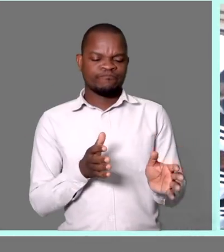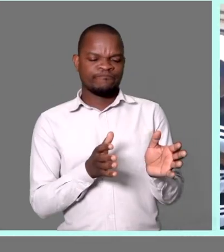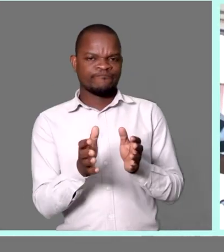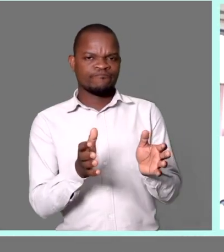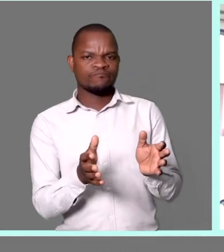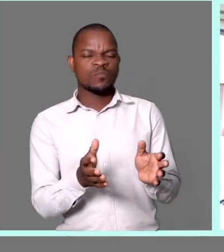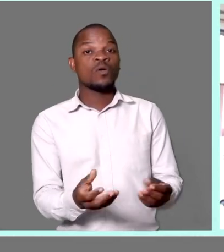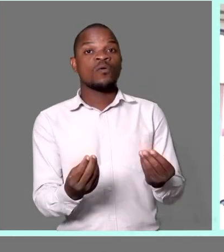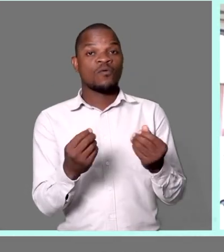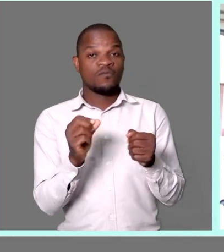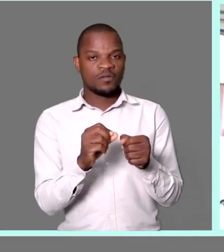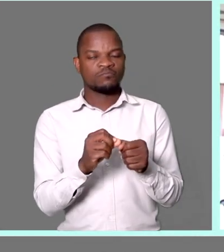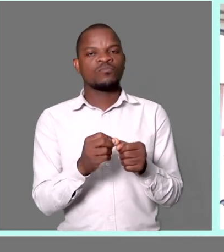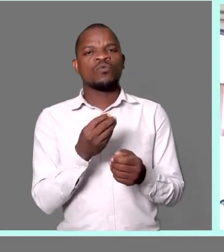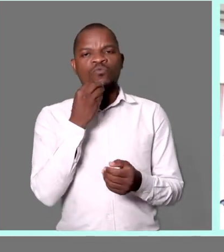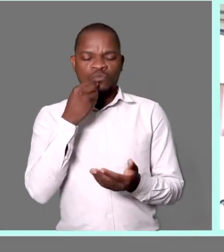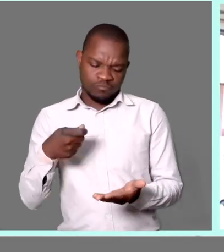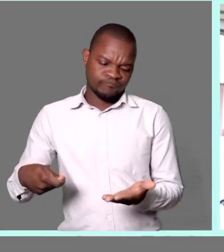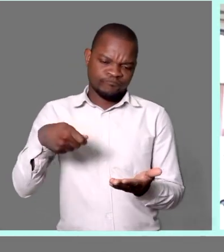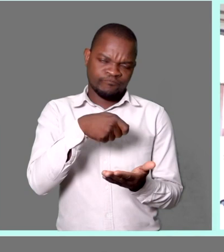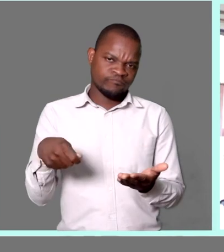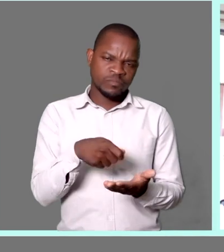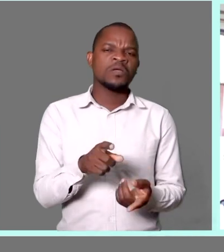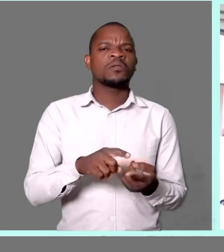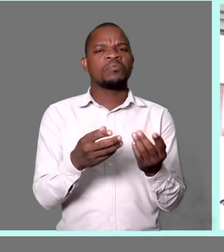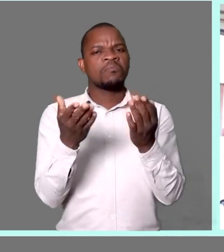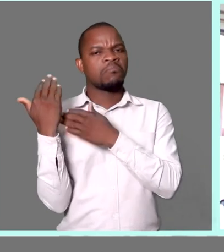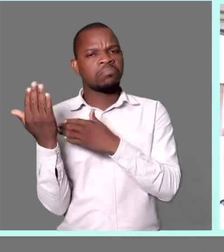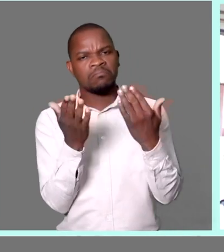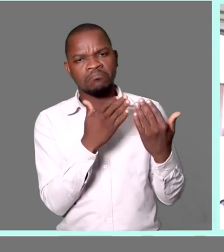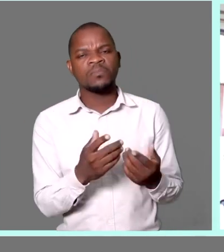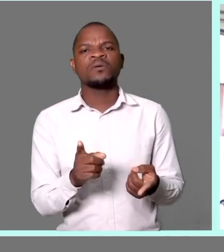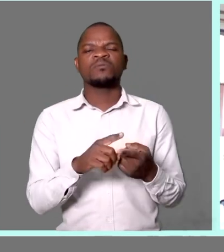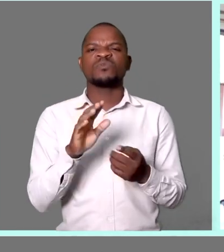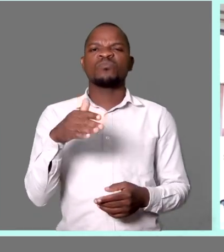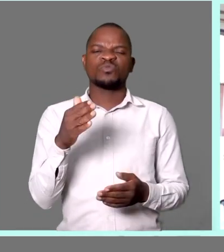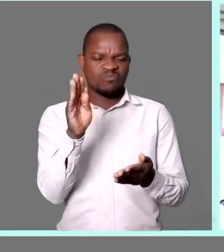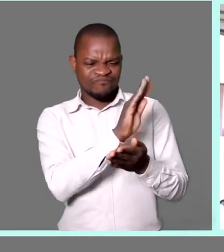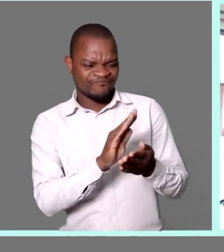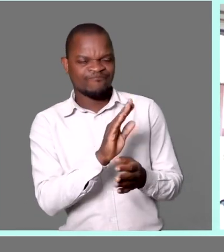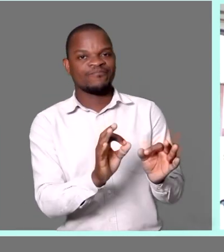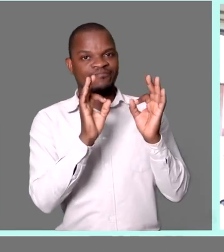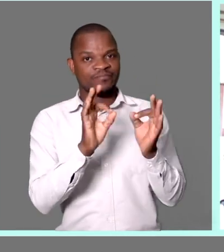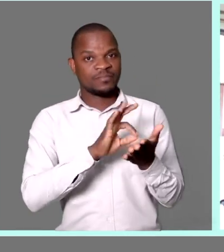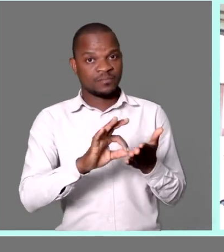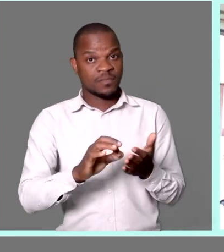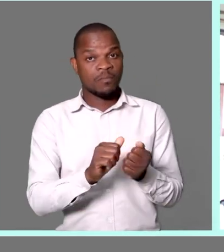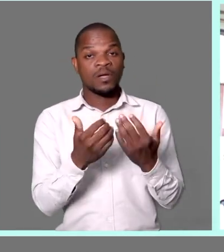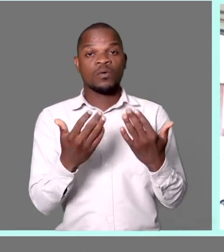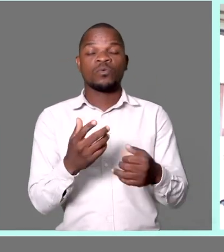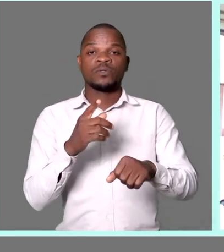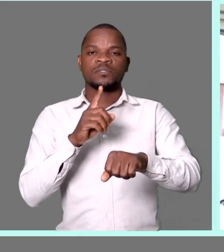Cuido dela dando-lhe de comer, tomar banho, levo um pano e limpo-lhe.